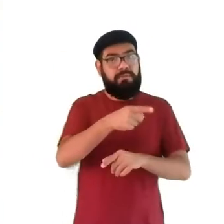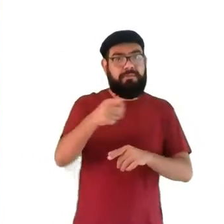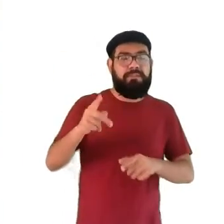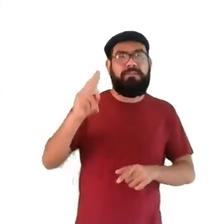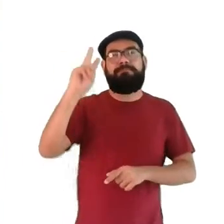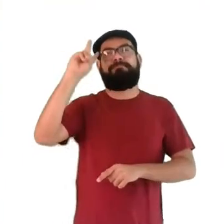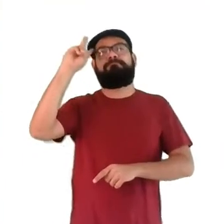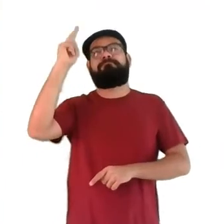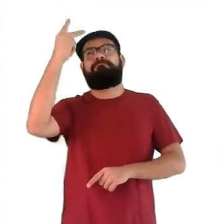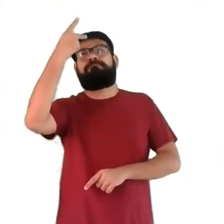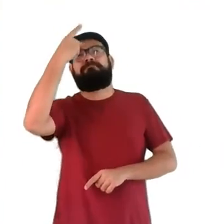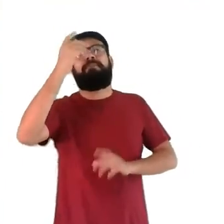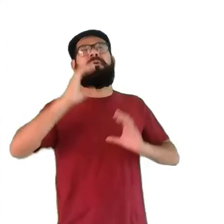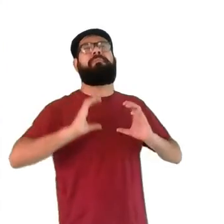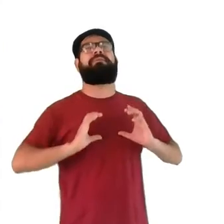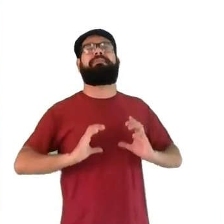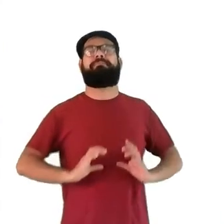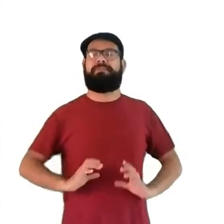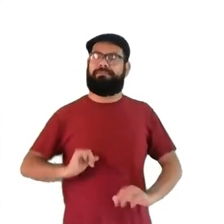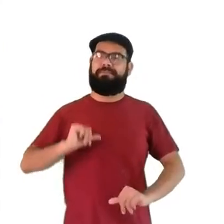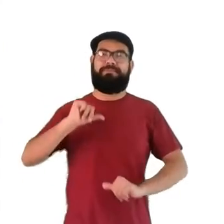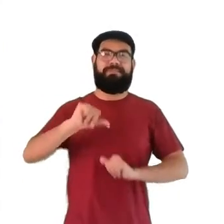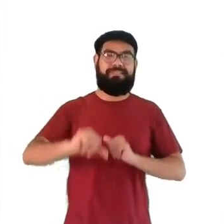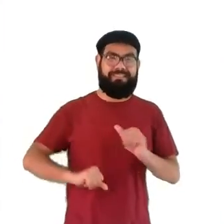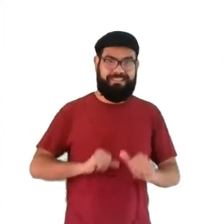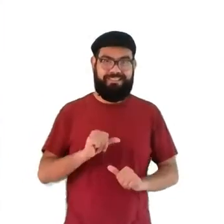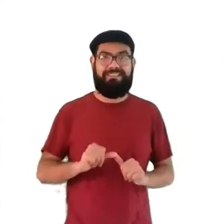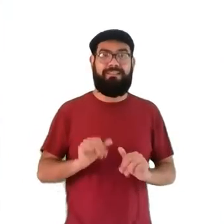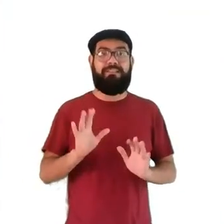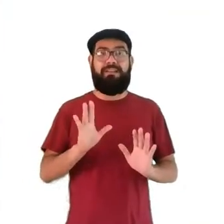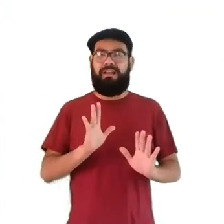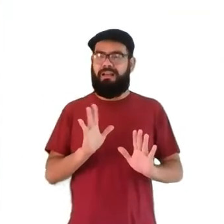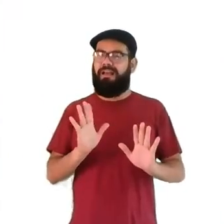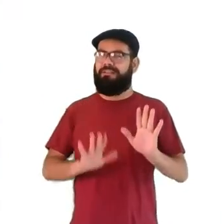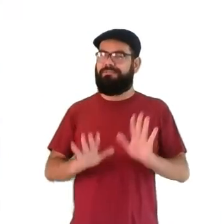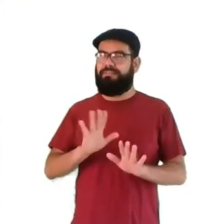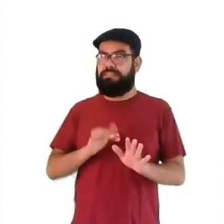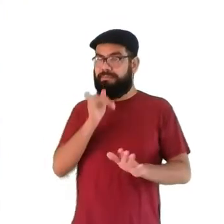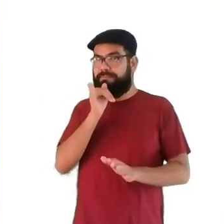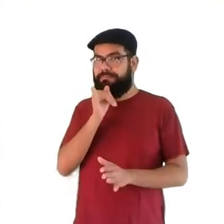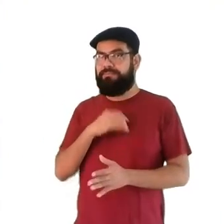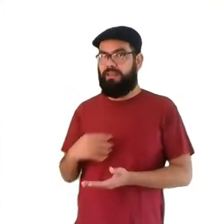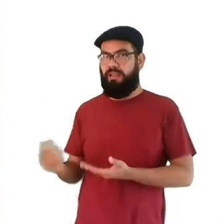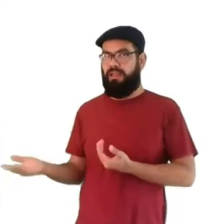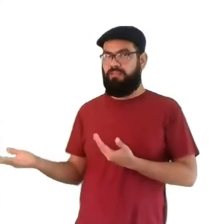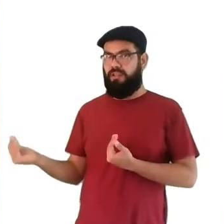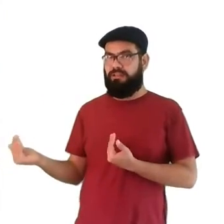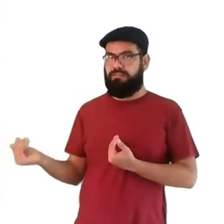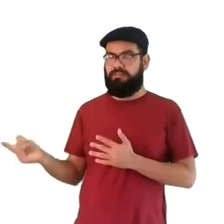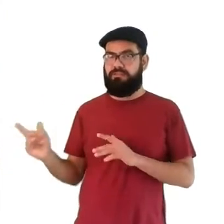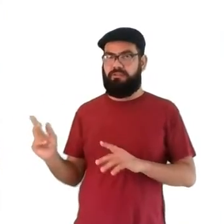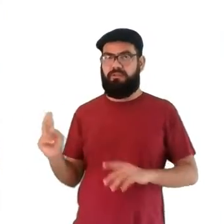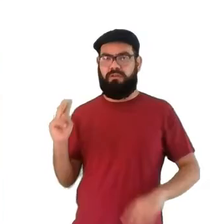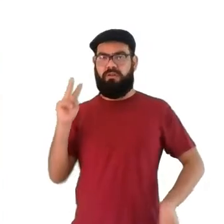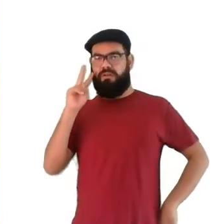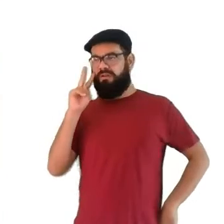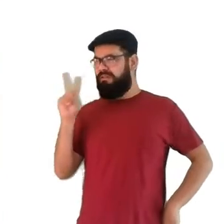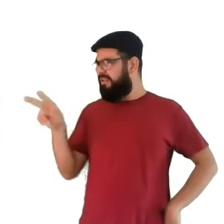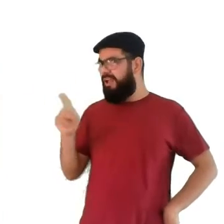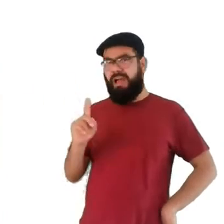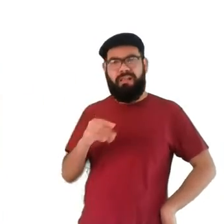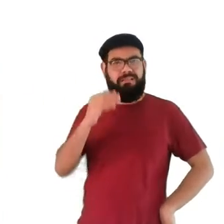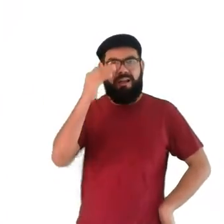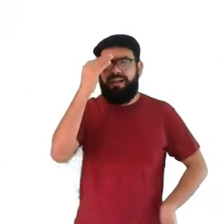comportamentos vão mudando. Tem coisa da adolescência que a gente, no caso eu, né, que já sou adulta, olha, nossa, eu não acredito que eu fazia